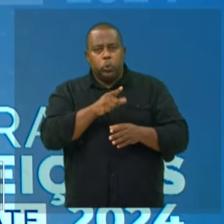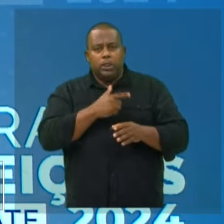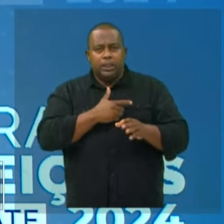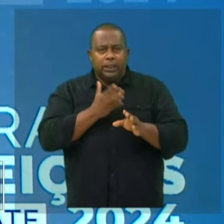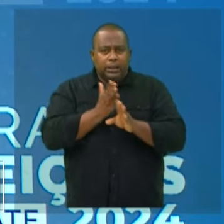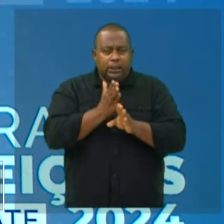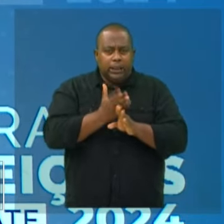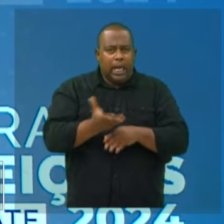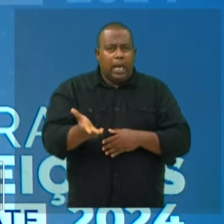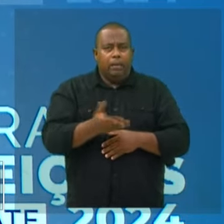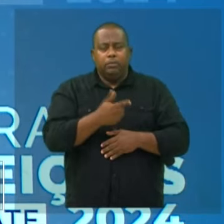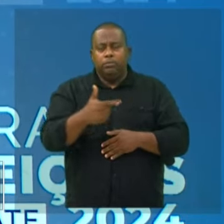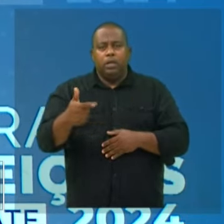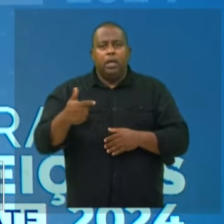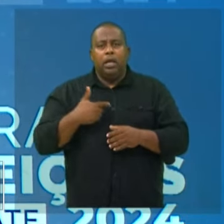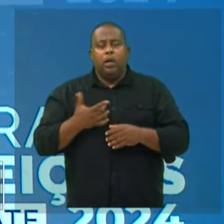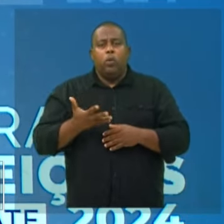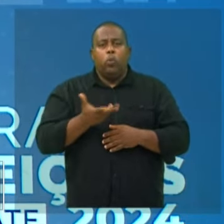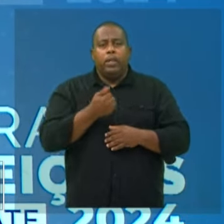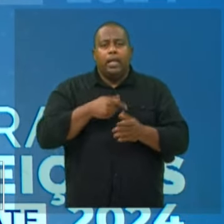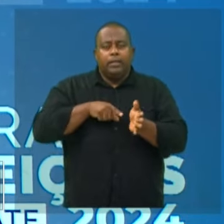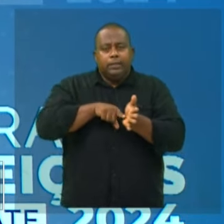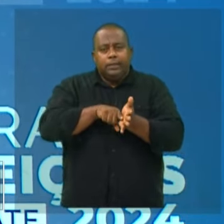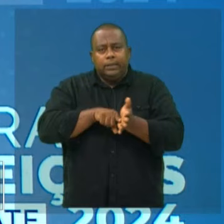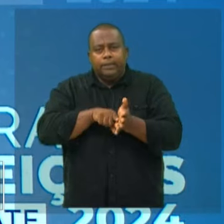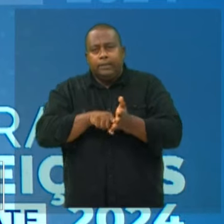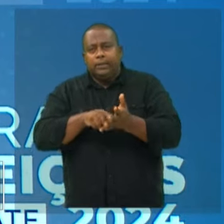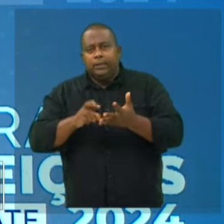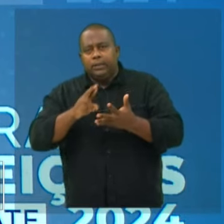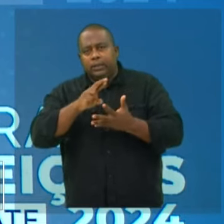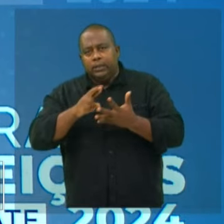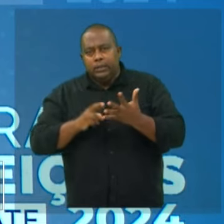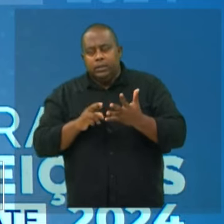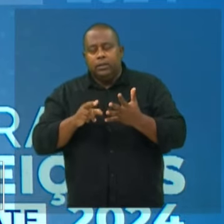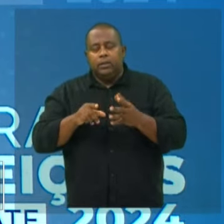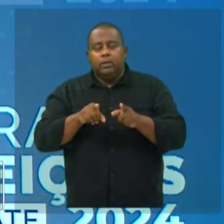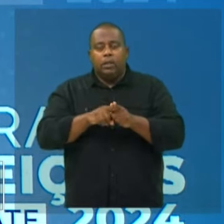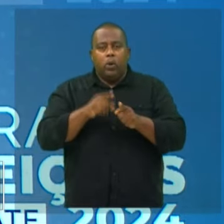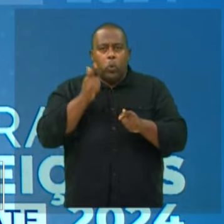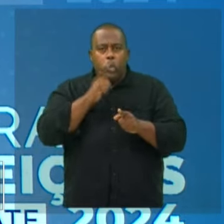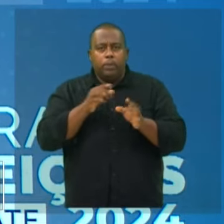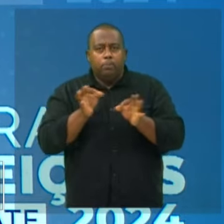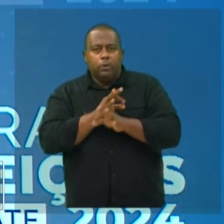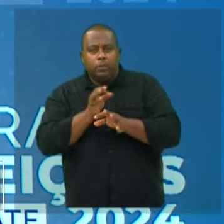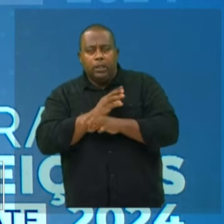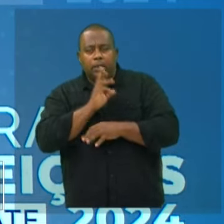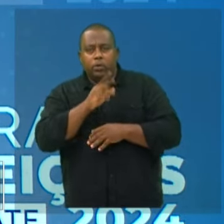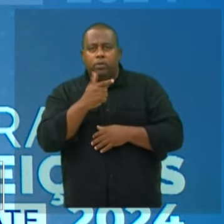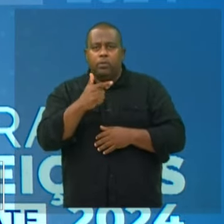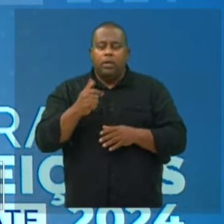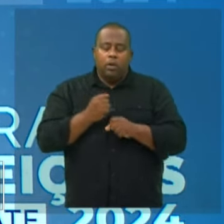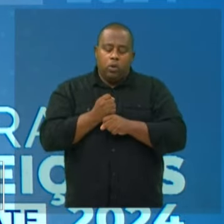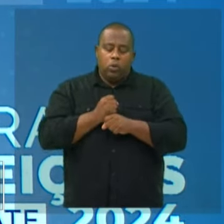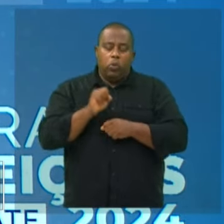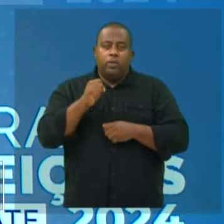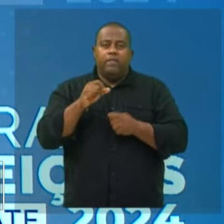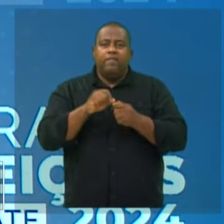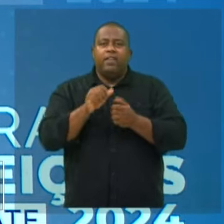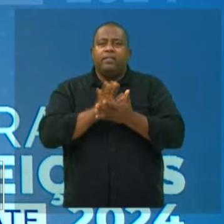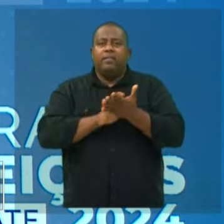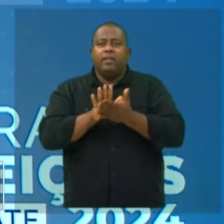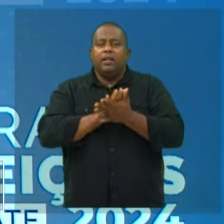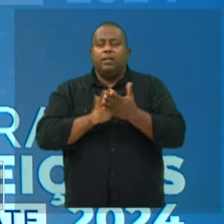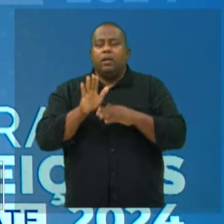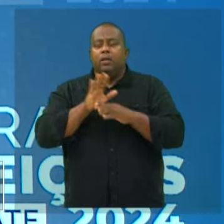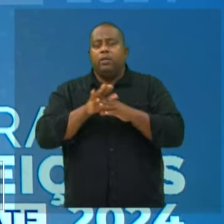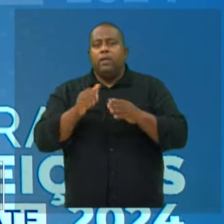elucidados não há qualidade na investigação e nem empenho na sua elucidação em 8 anos vocês não fizeram nada para ajudar a